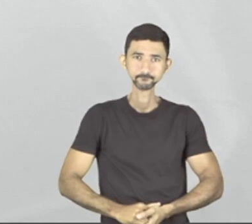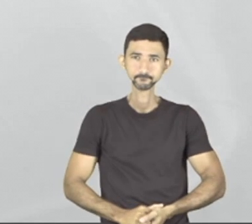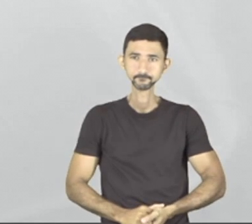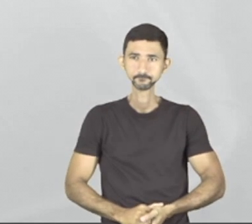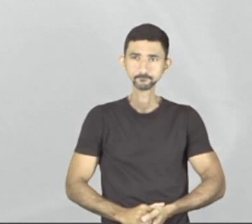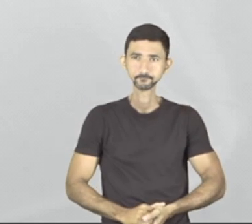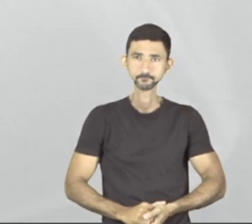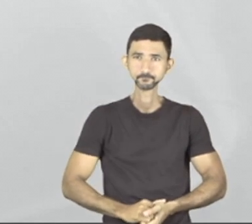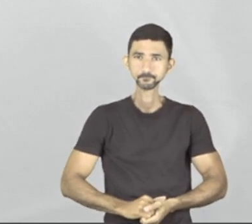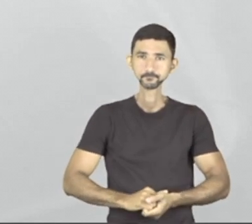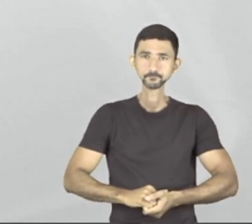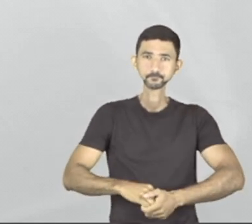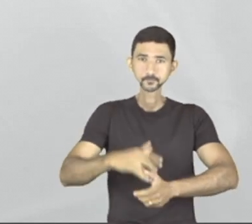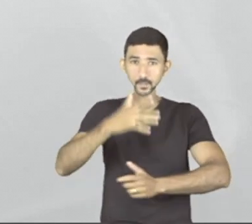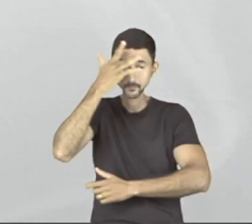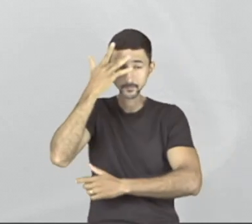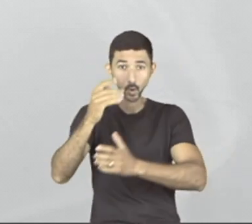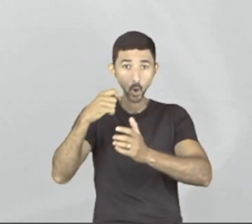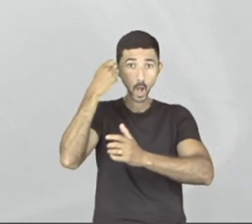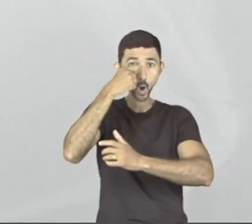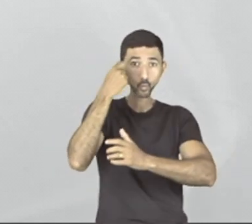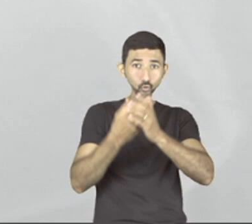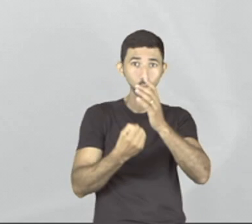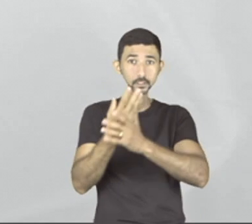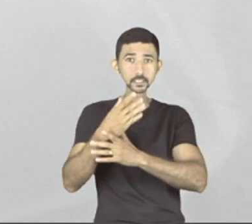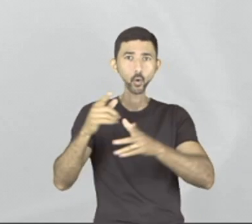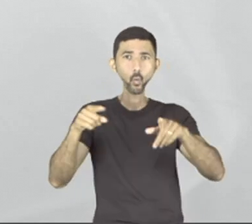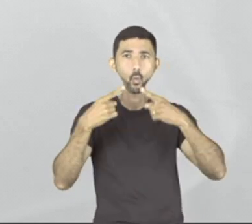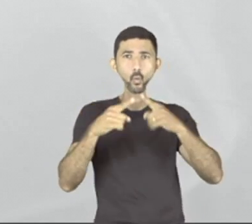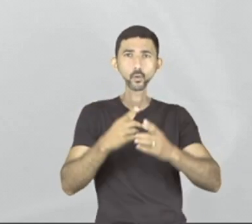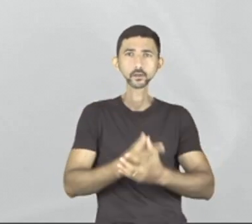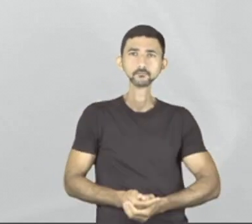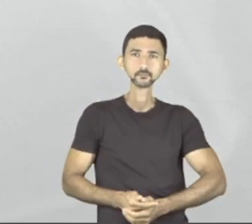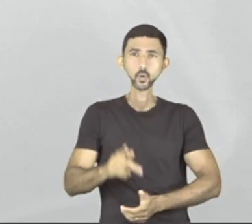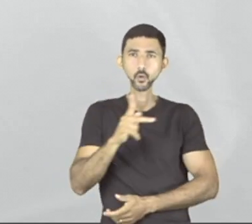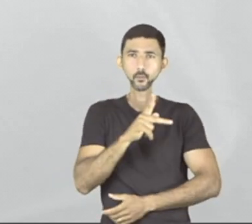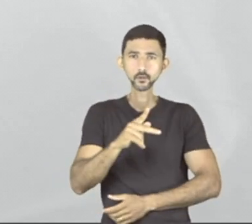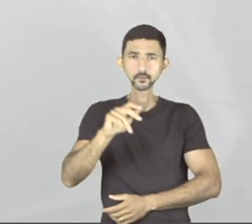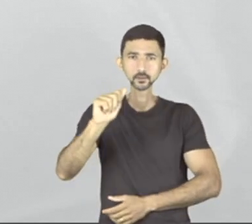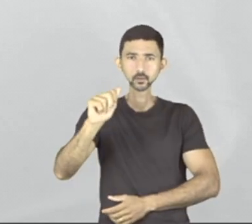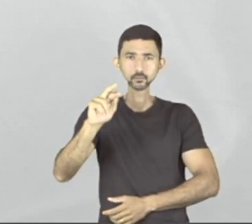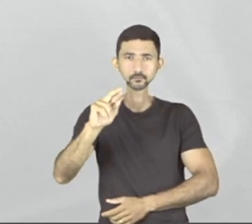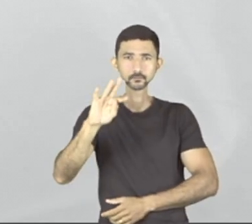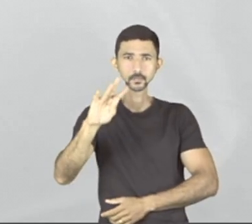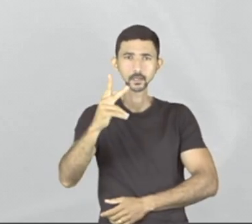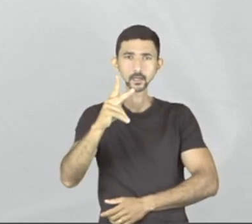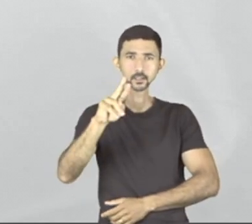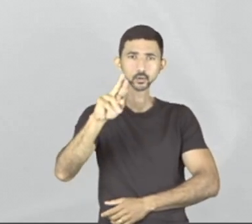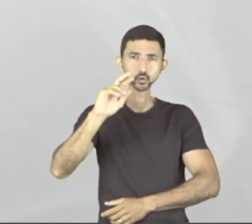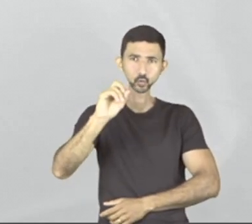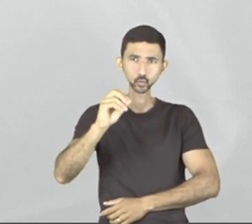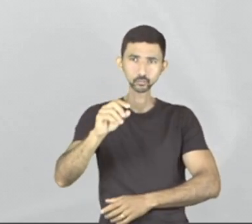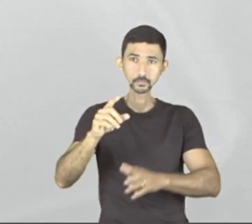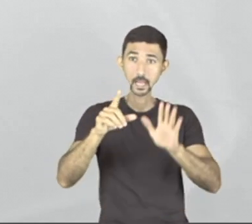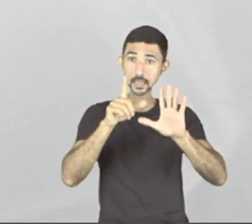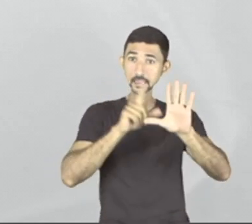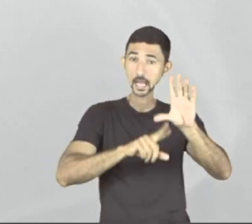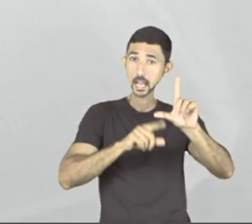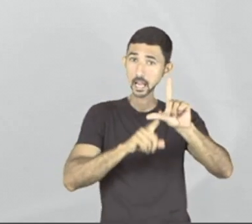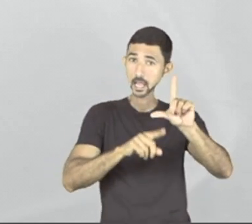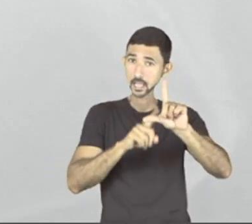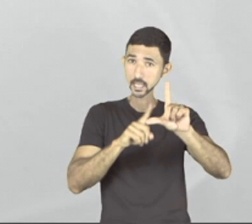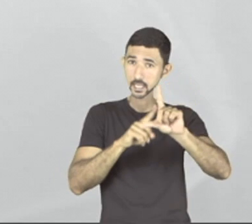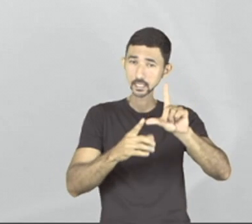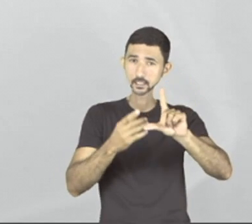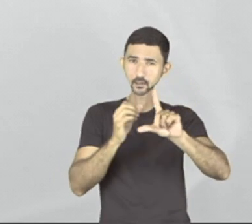1969. Sobre os autores do nosso hino, olha só, o professor Arthur Teodoro Santos Porto foi o autor da letra e ele